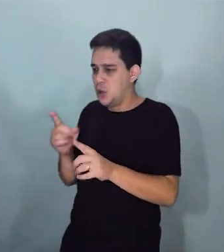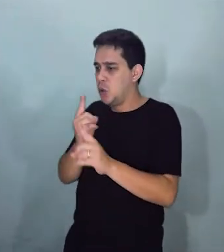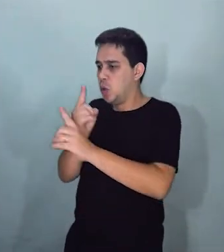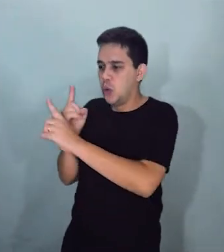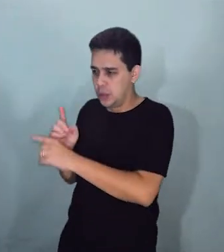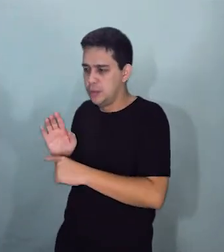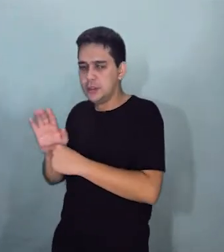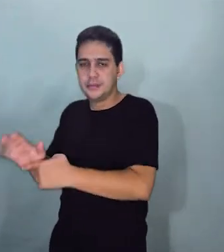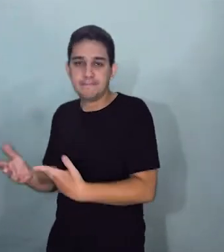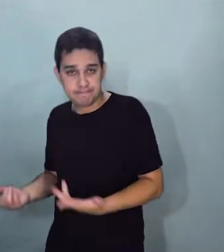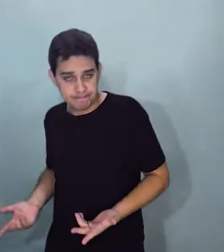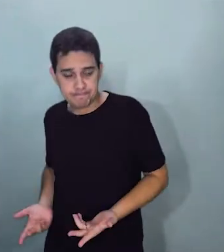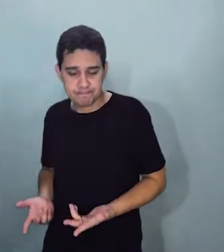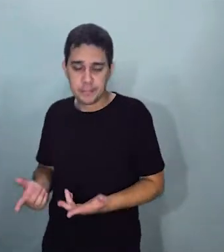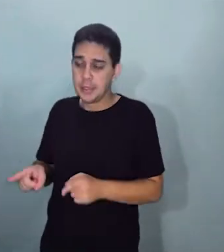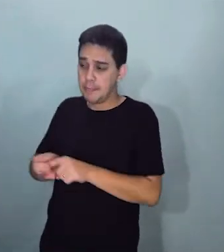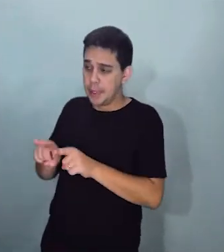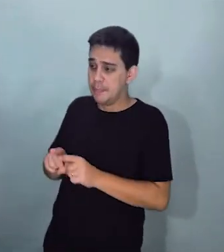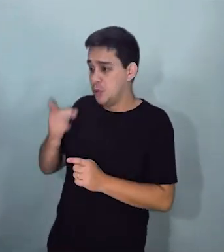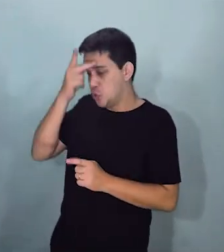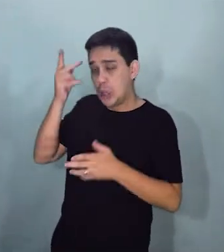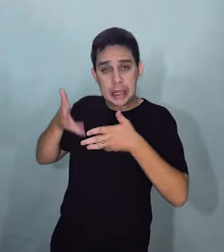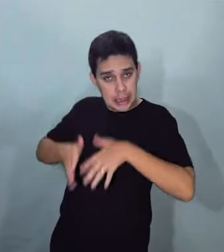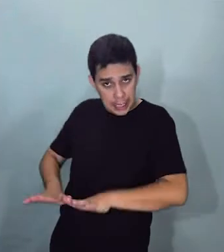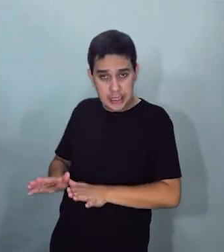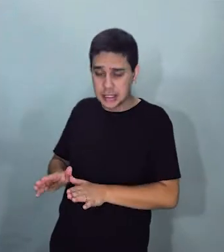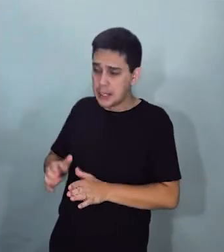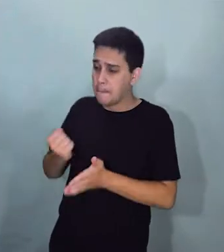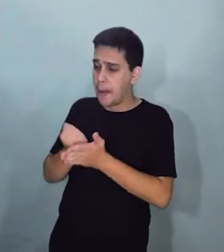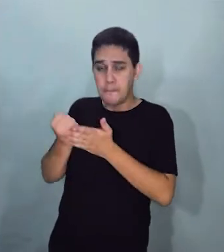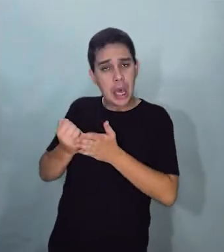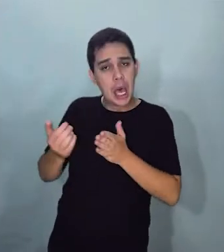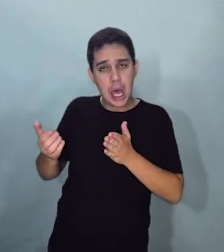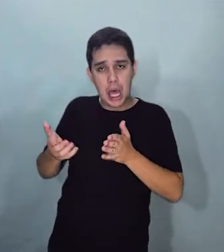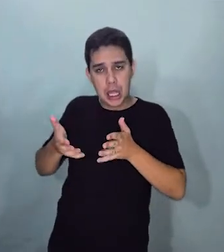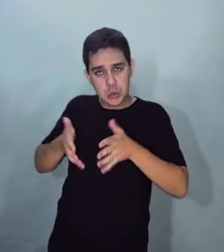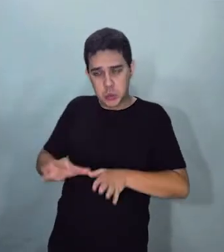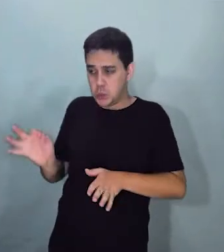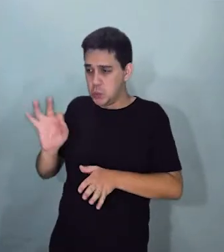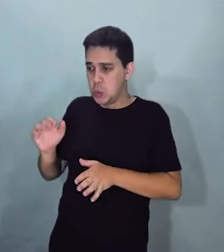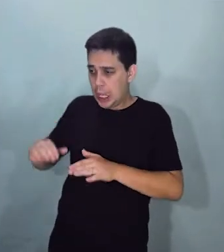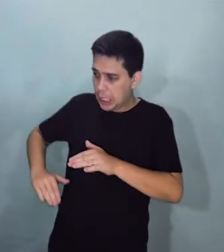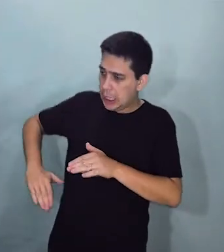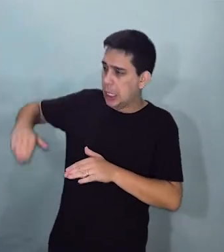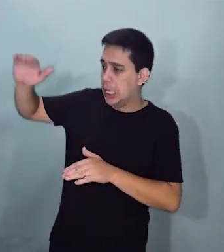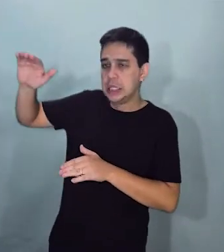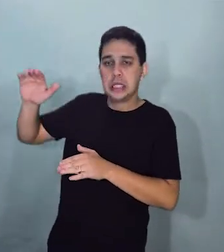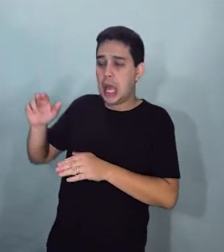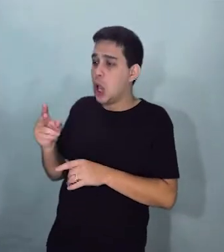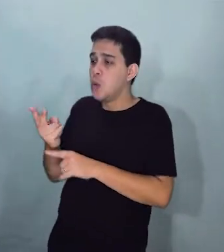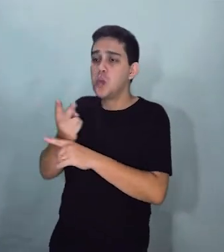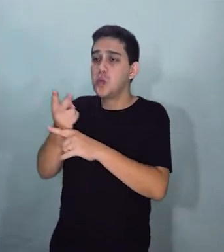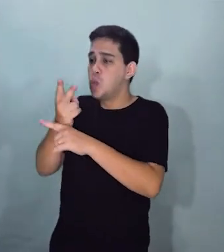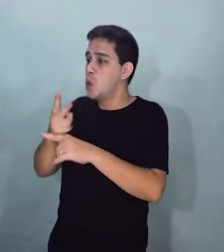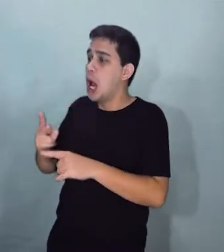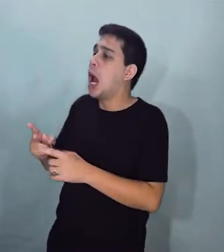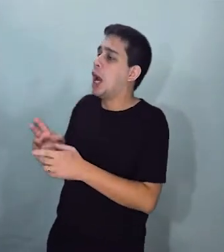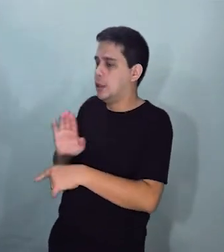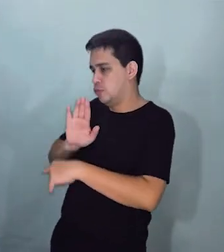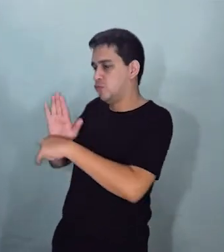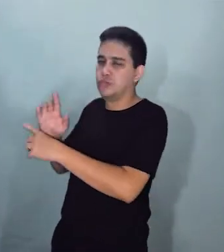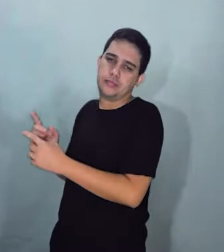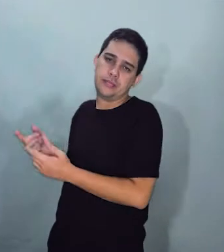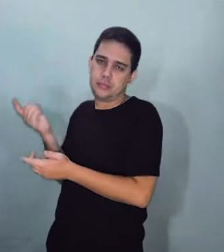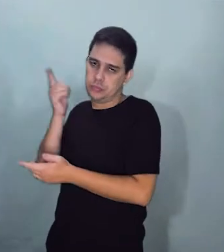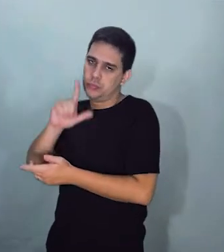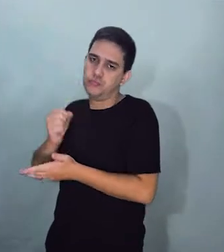de nascimento. E aí, no ano da pandemia, eu verifiquei que havia uma diferença entre